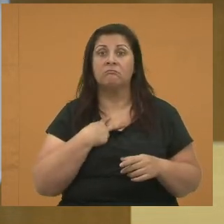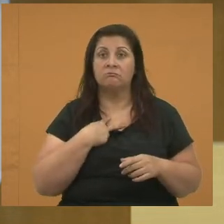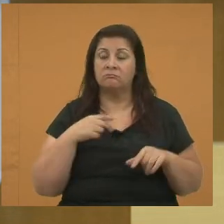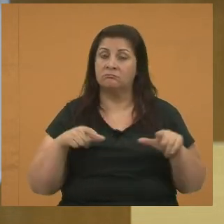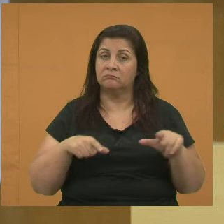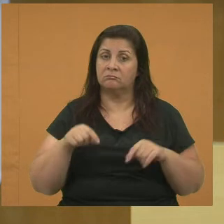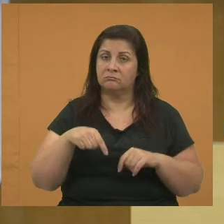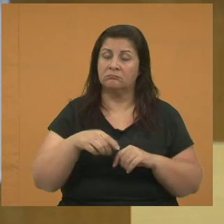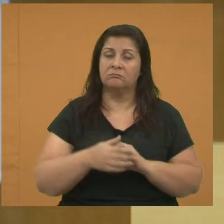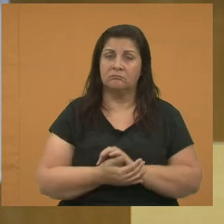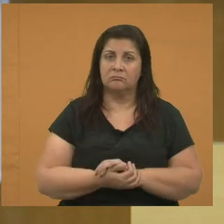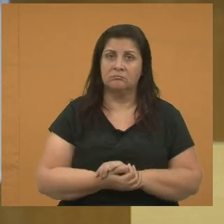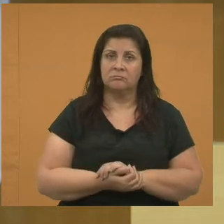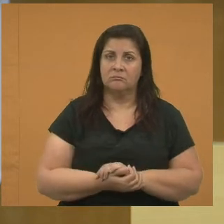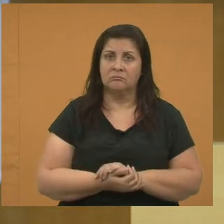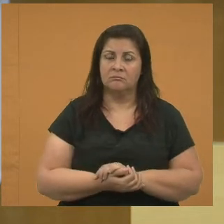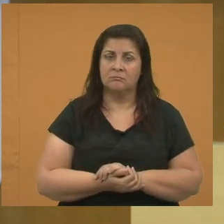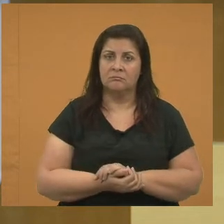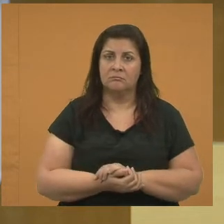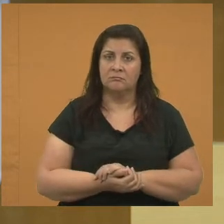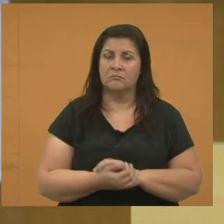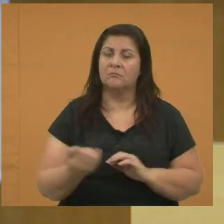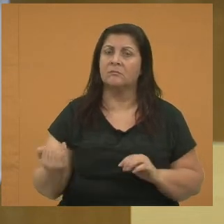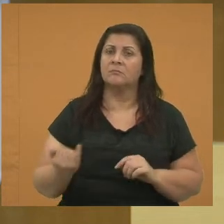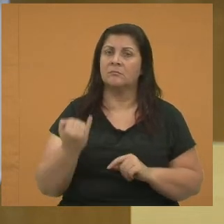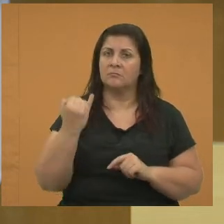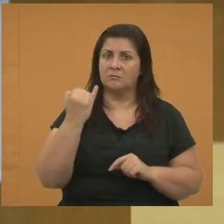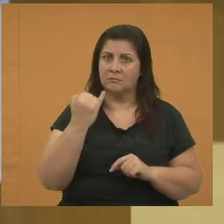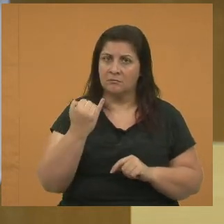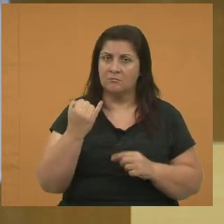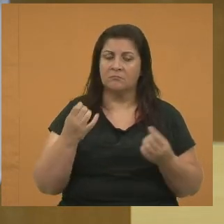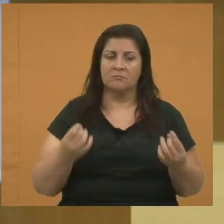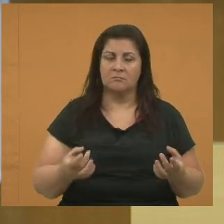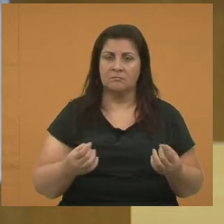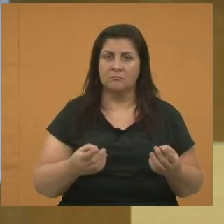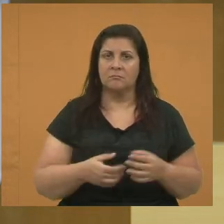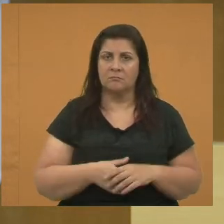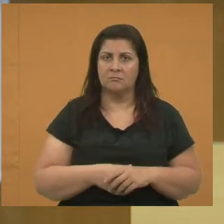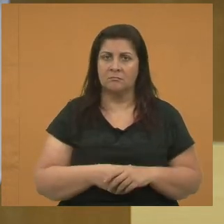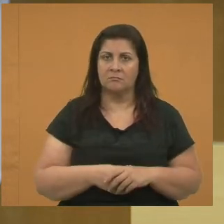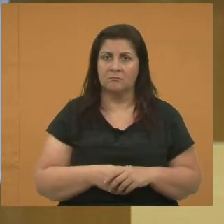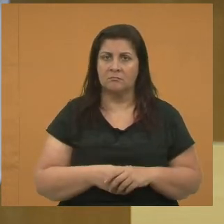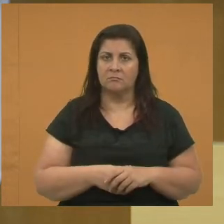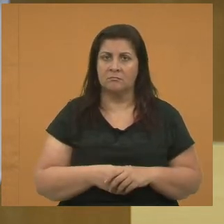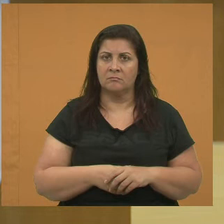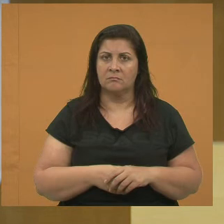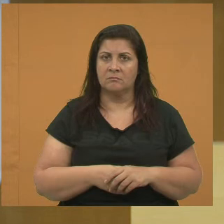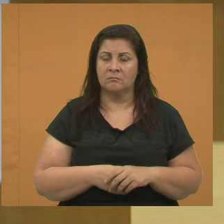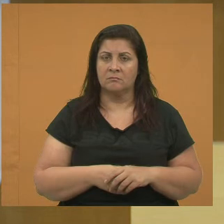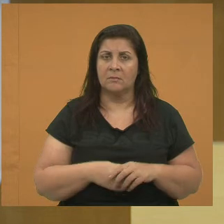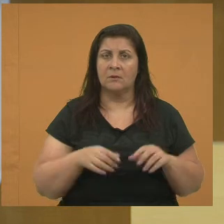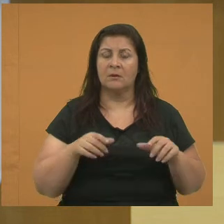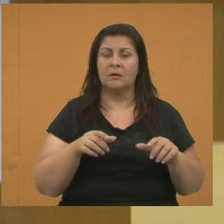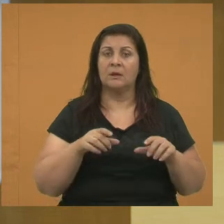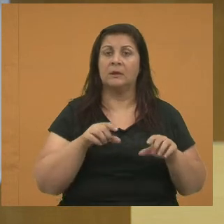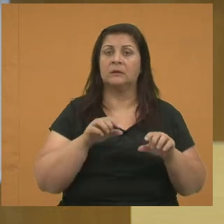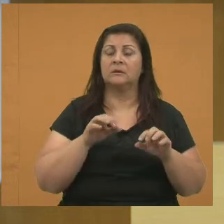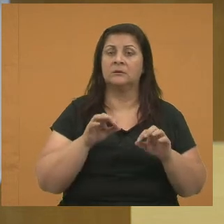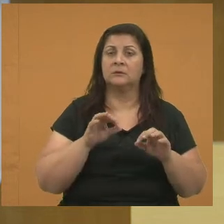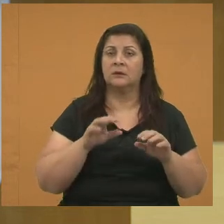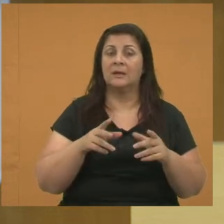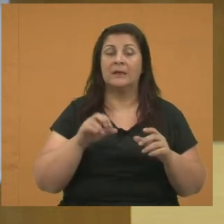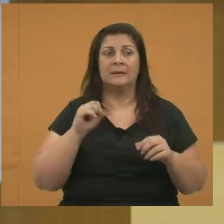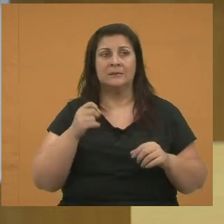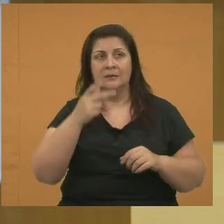cidade. Então, o quanto é importante o comércio? O comércio é uma porta aberta para o